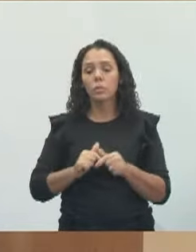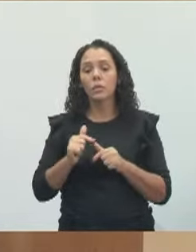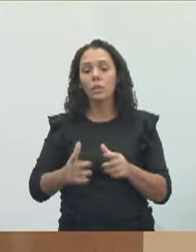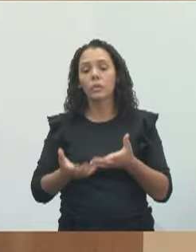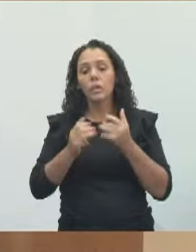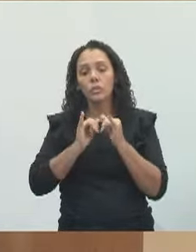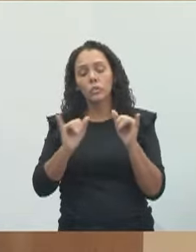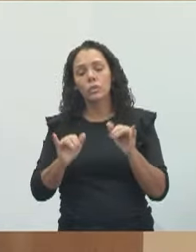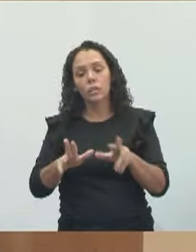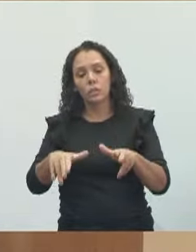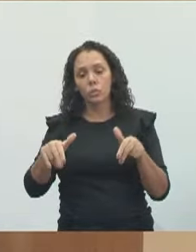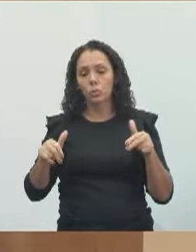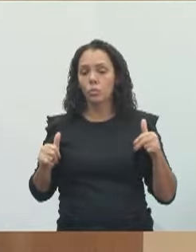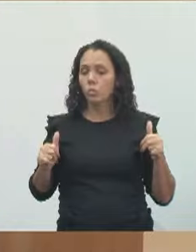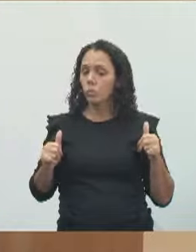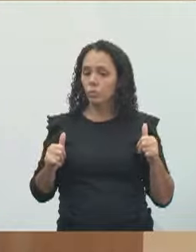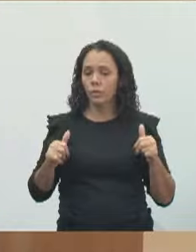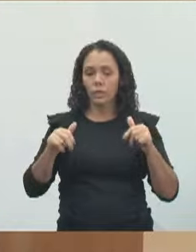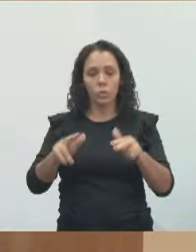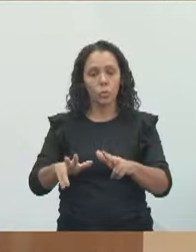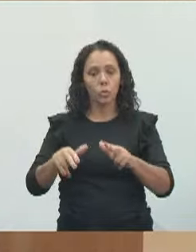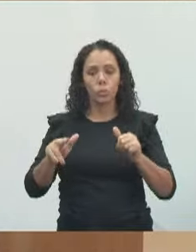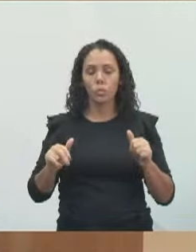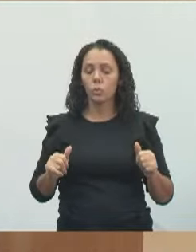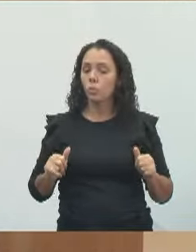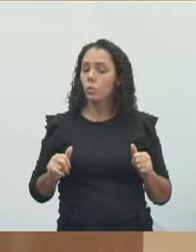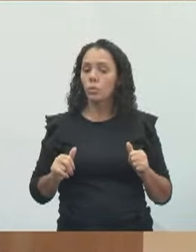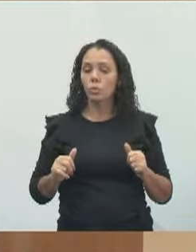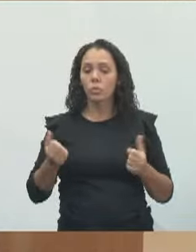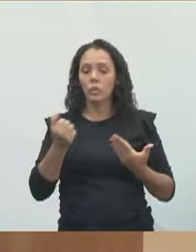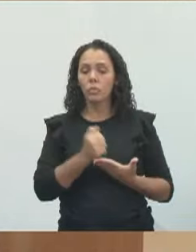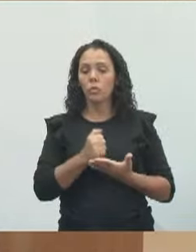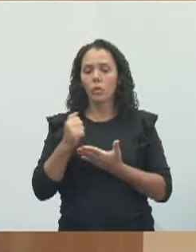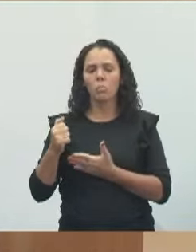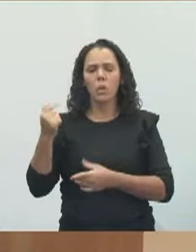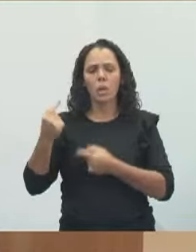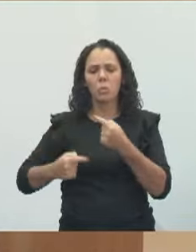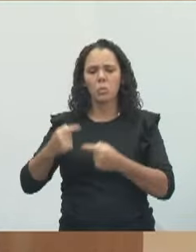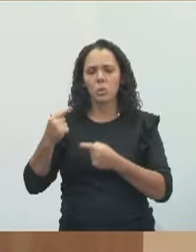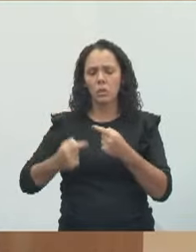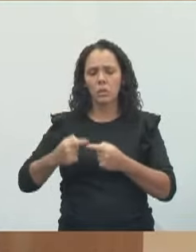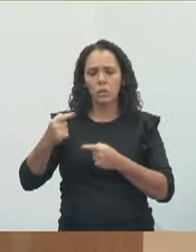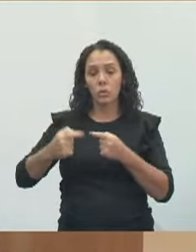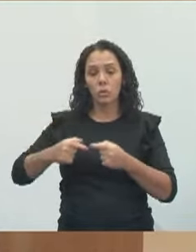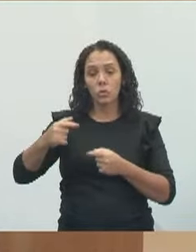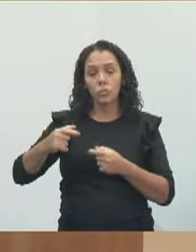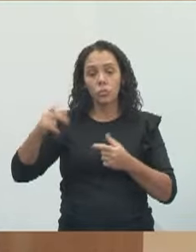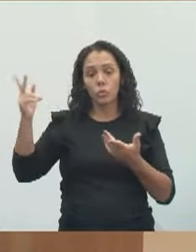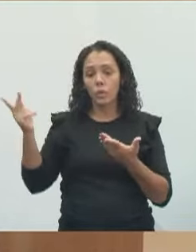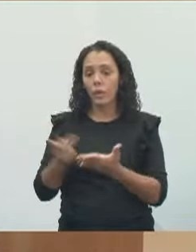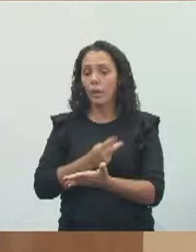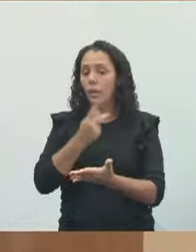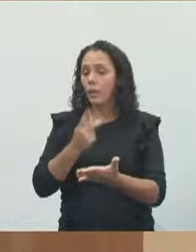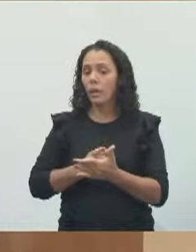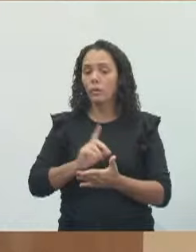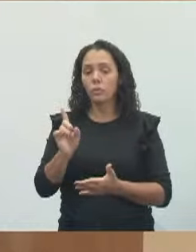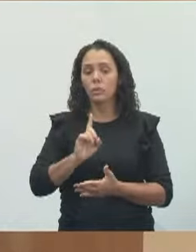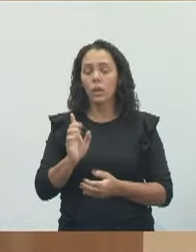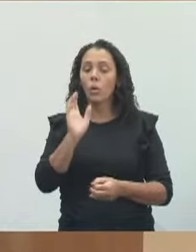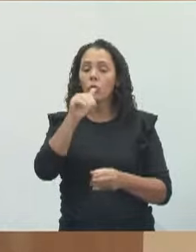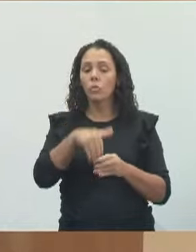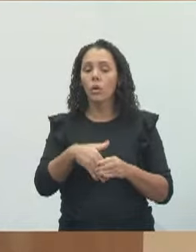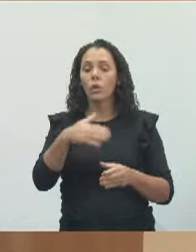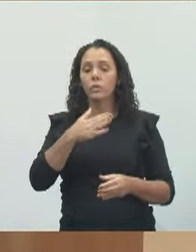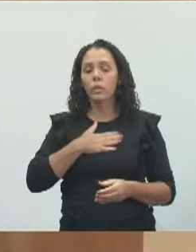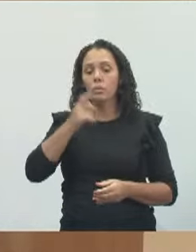que jamais serei, nunca vou ser capacho de político nenhum, capacho de prefeito, voto aqui conforme a minha